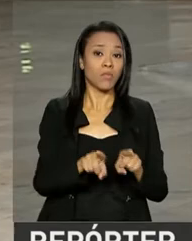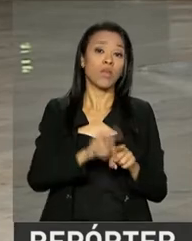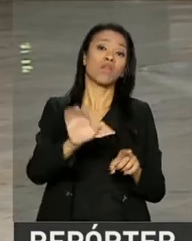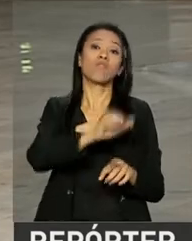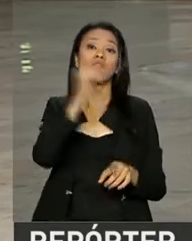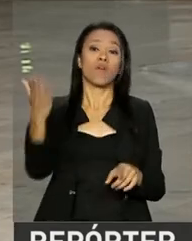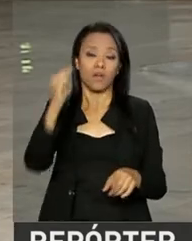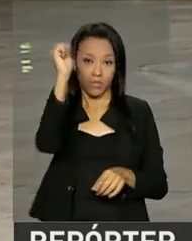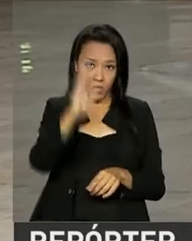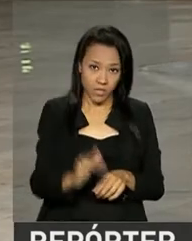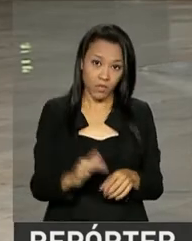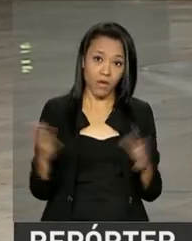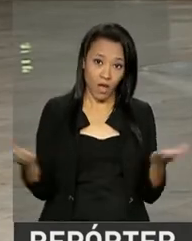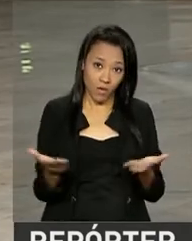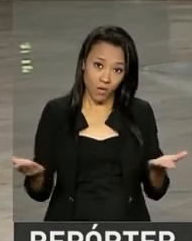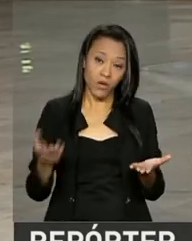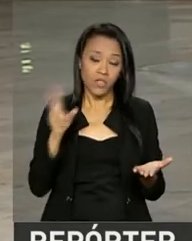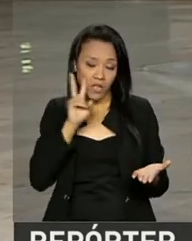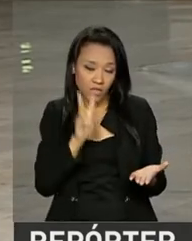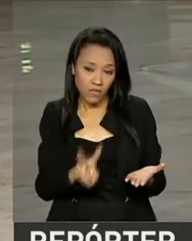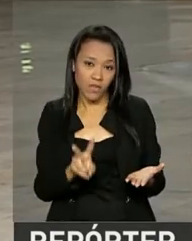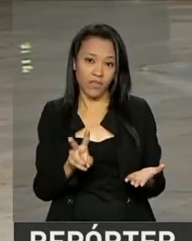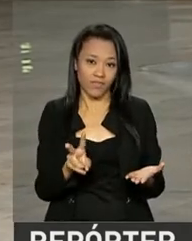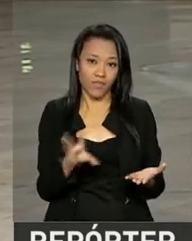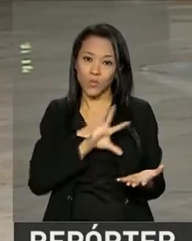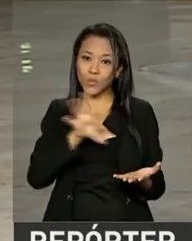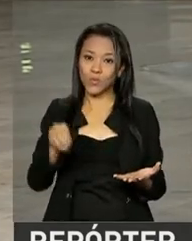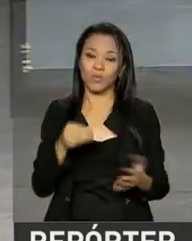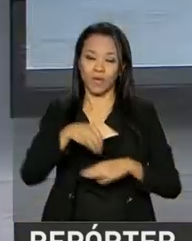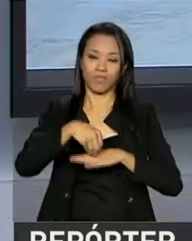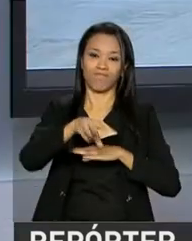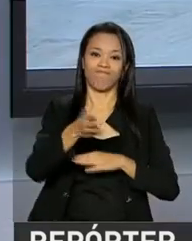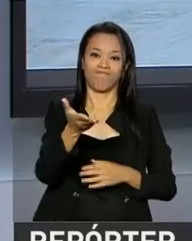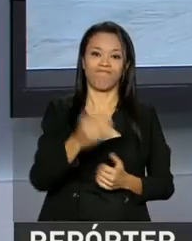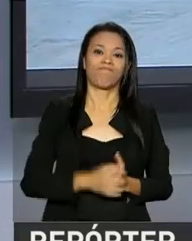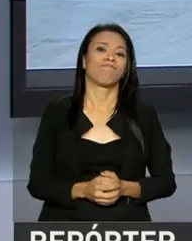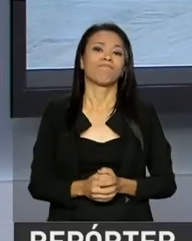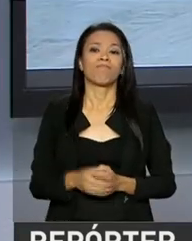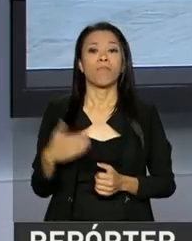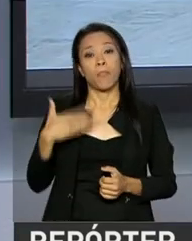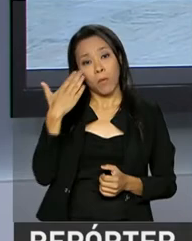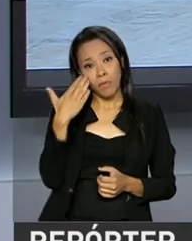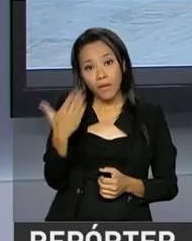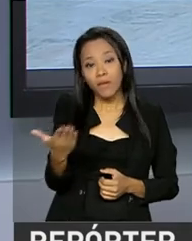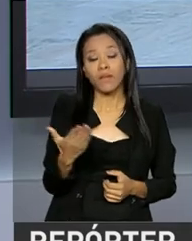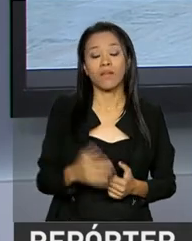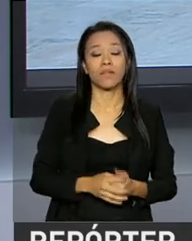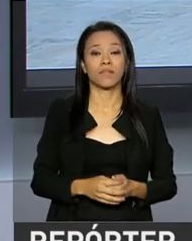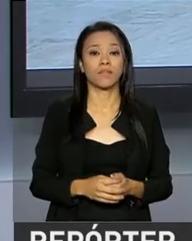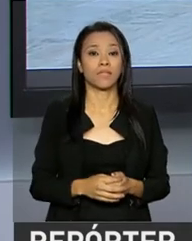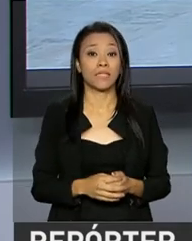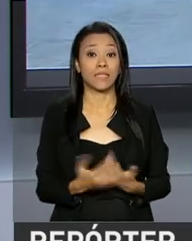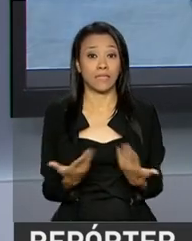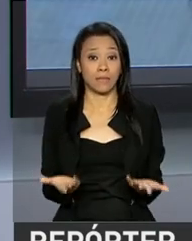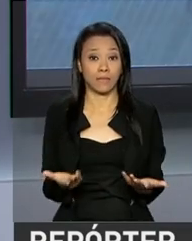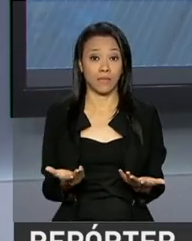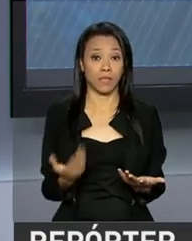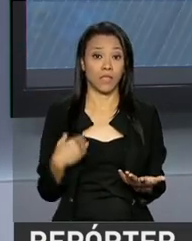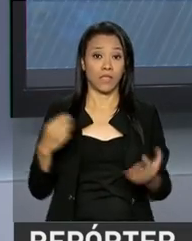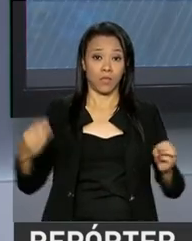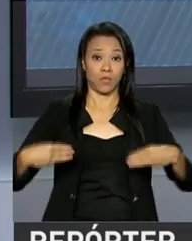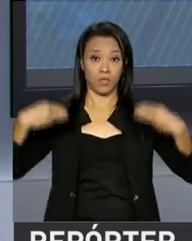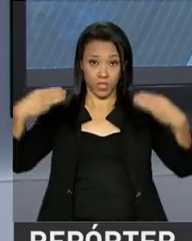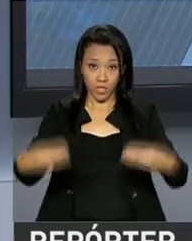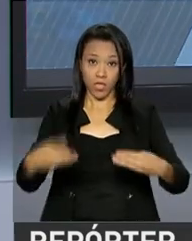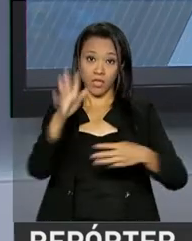informações a gente segue acompanhando tudo que puder por aqui leandro obrigado pelas suas informações e olha o ministério